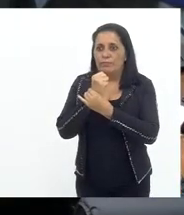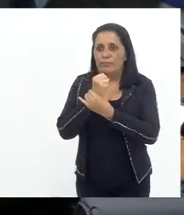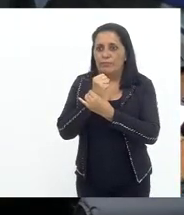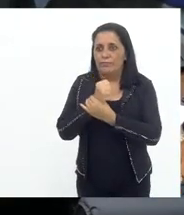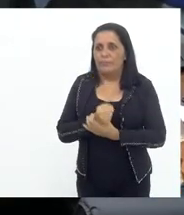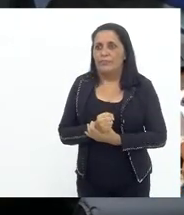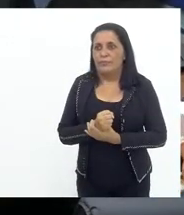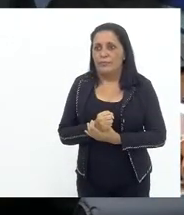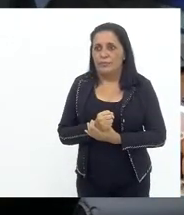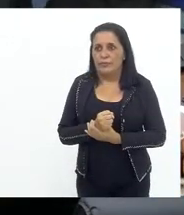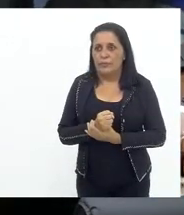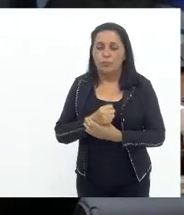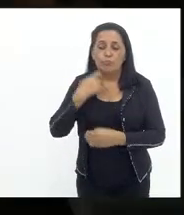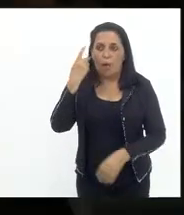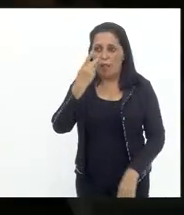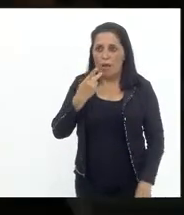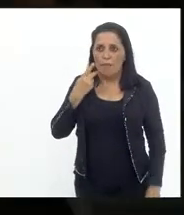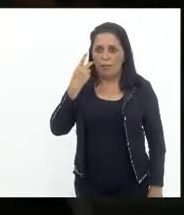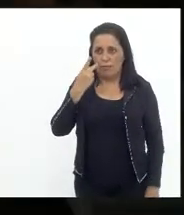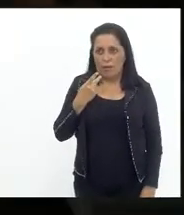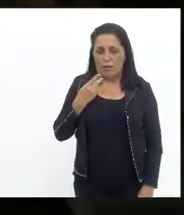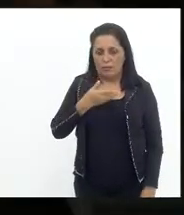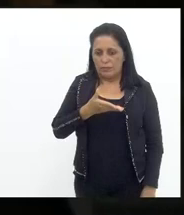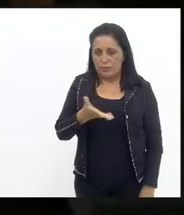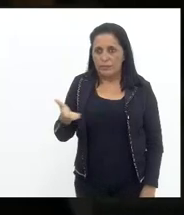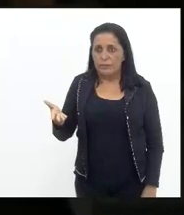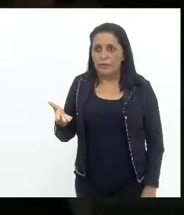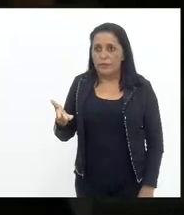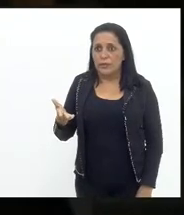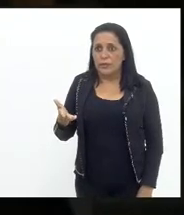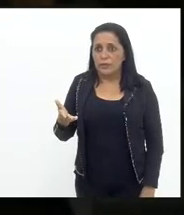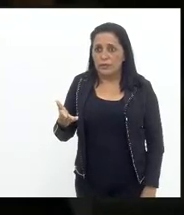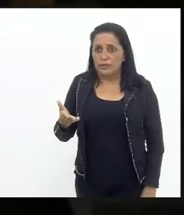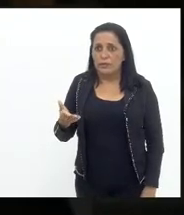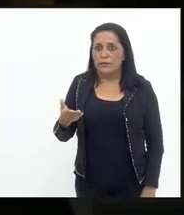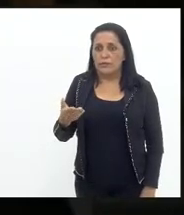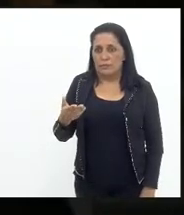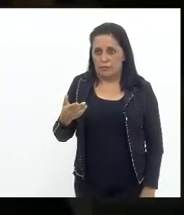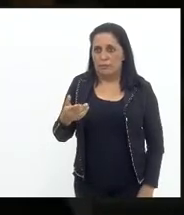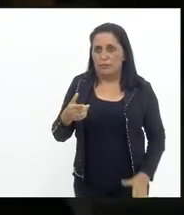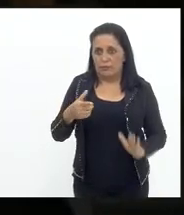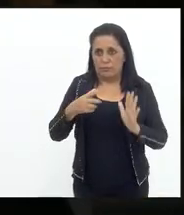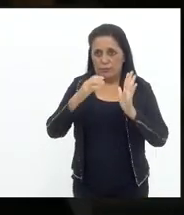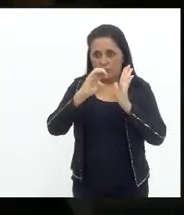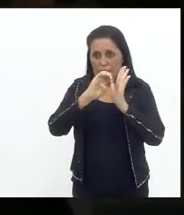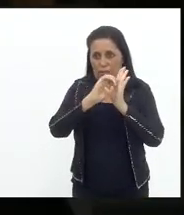os parlamentares que destacaram a emenda 7